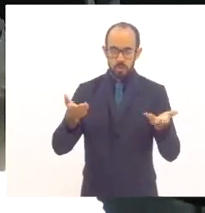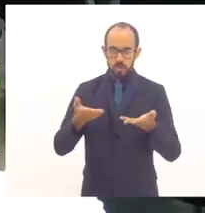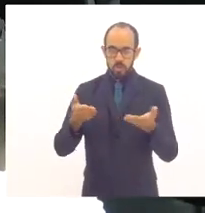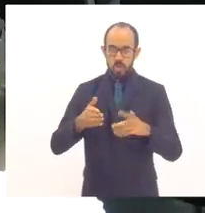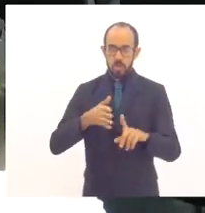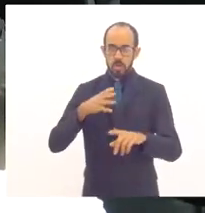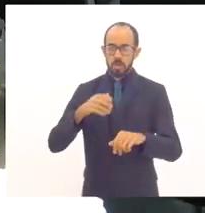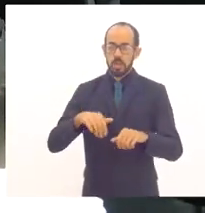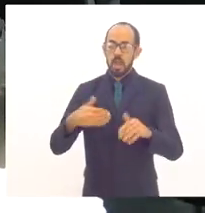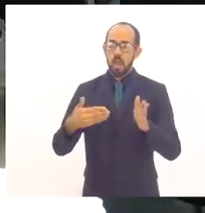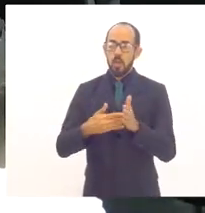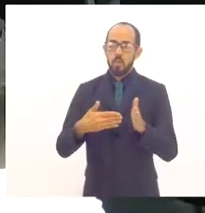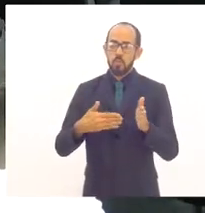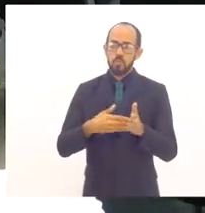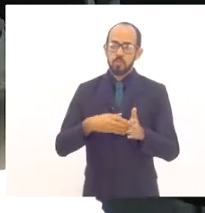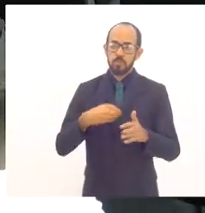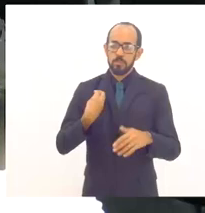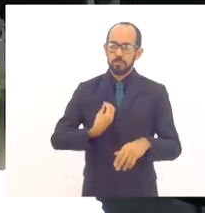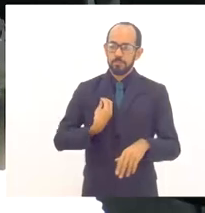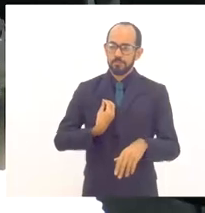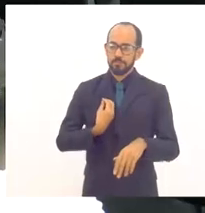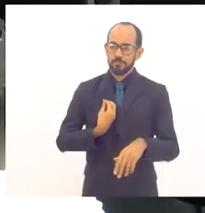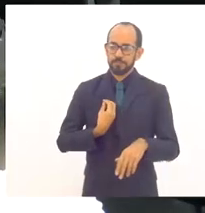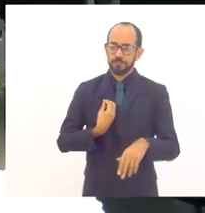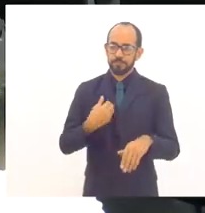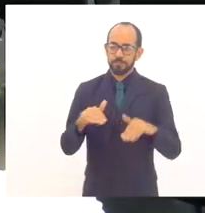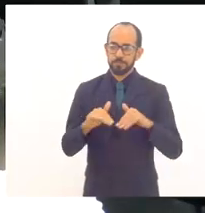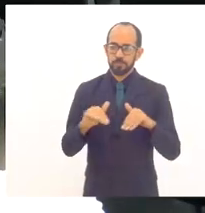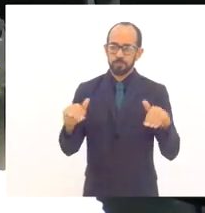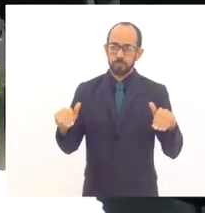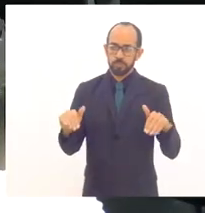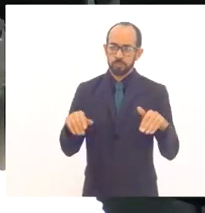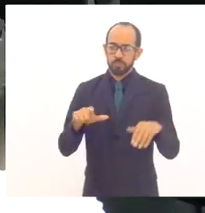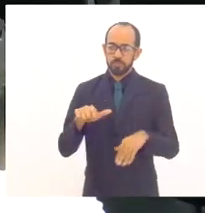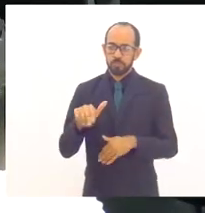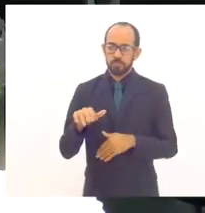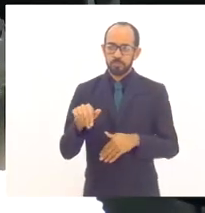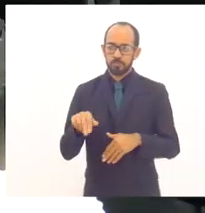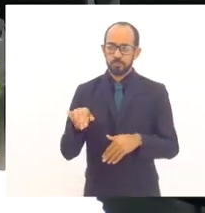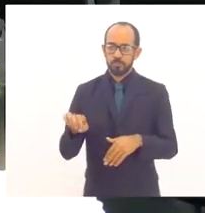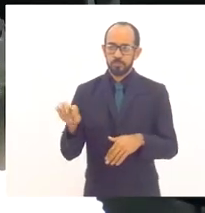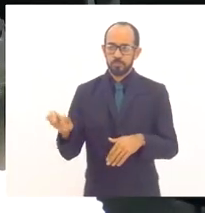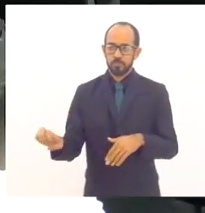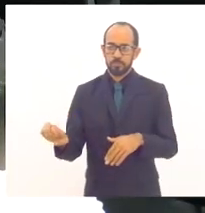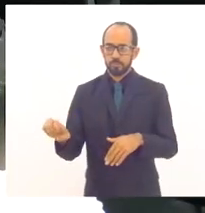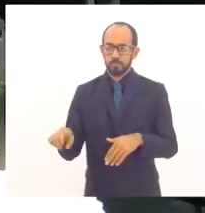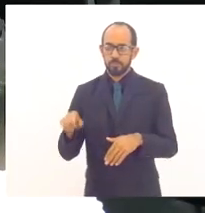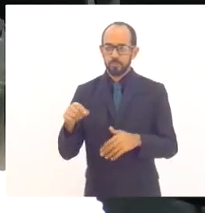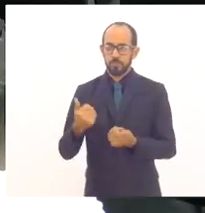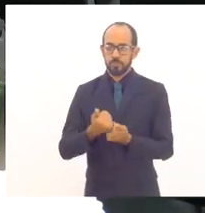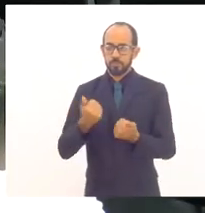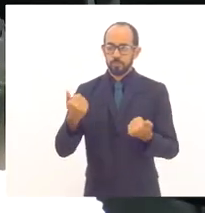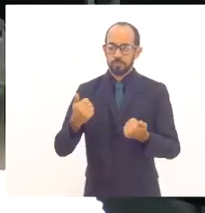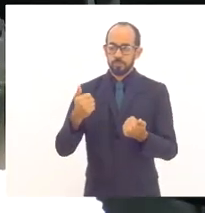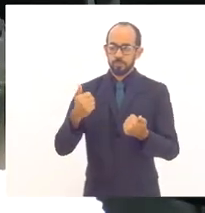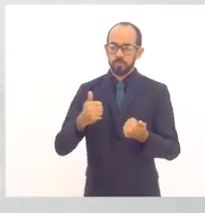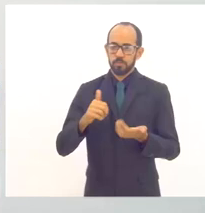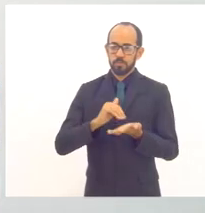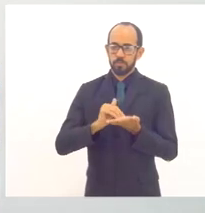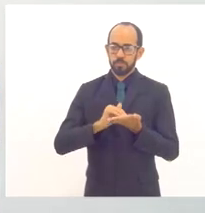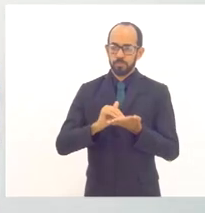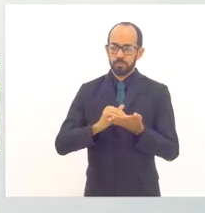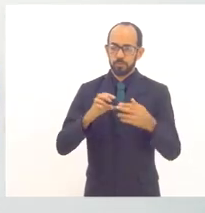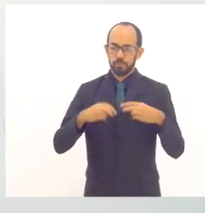a última participante da mesa, que é a Luciene Figueiredo, que é superintendente de museus,